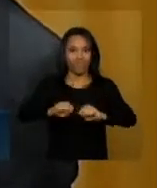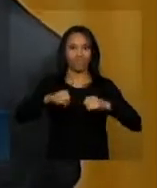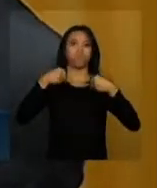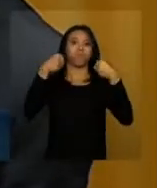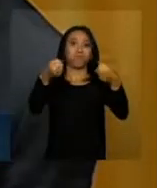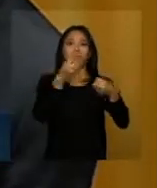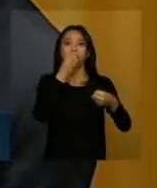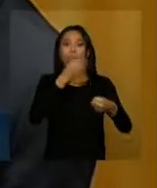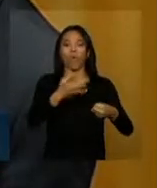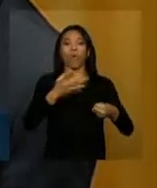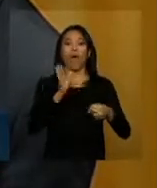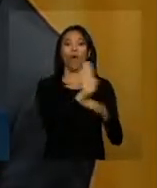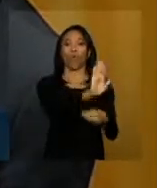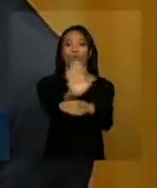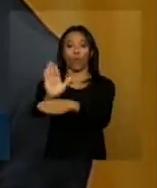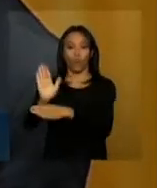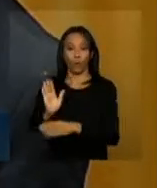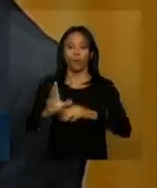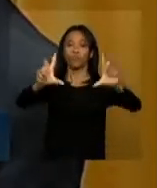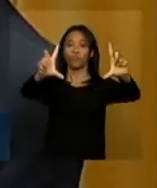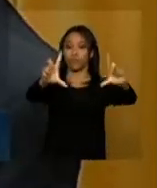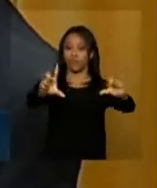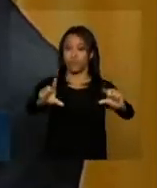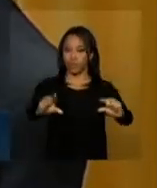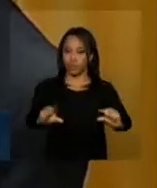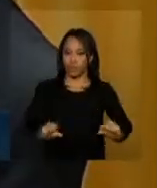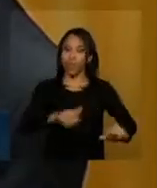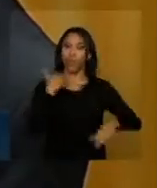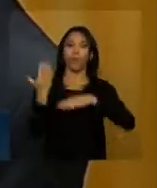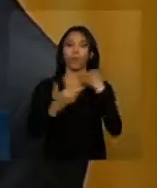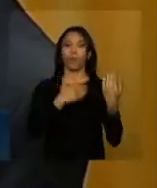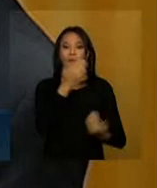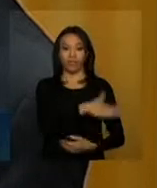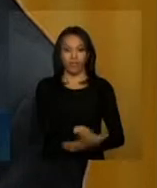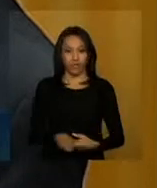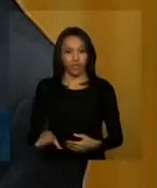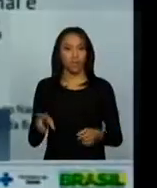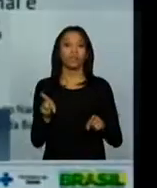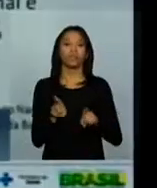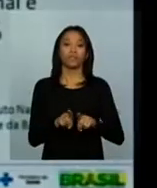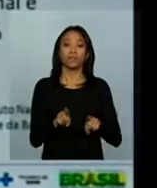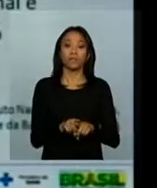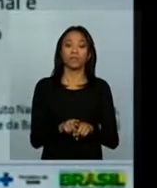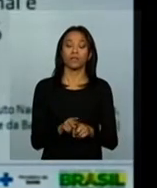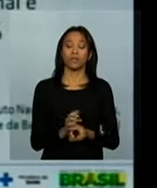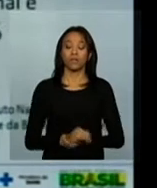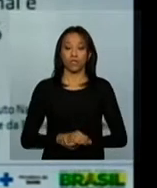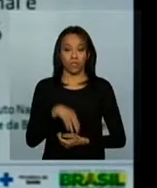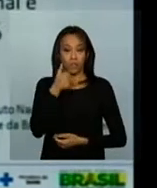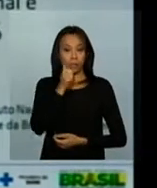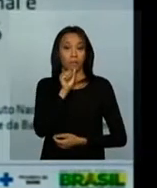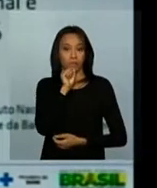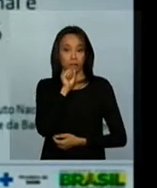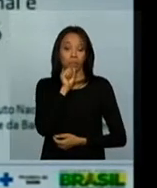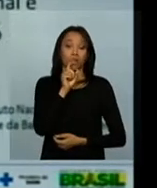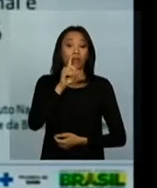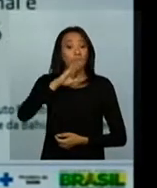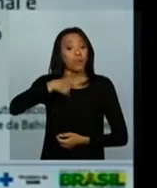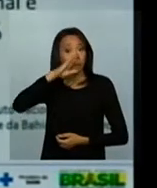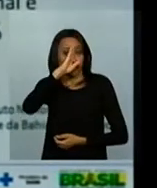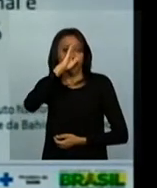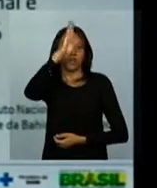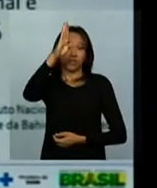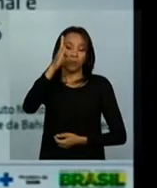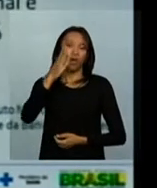aumentar nessas áreas a possibilidade de redução de mortes maternas e mortes infantis. E além disso, o grande legado